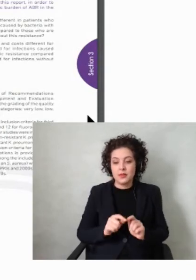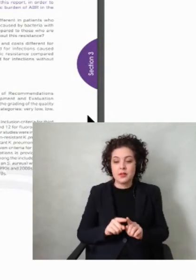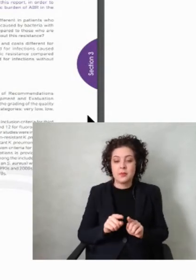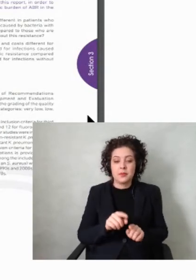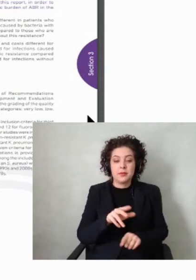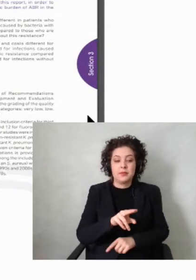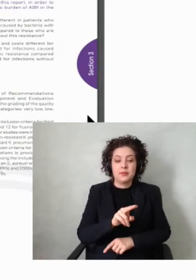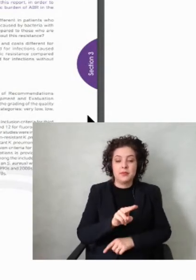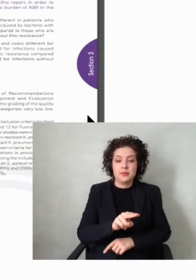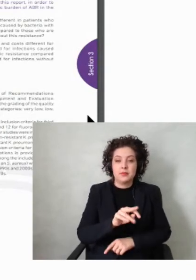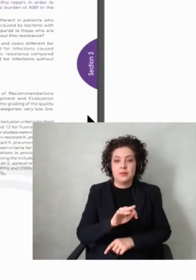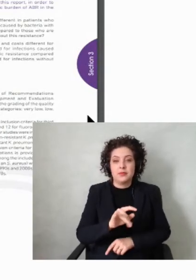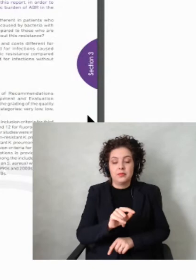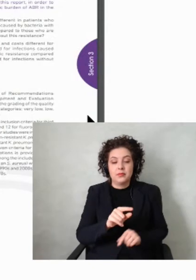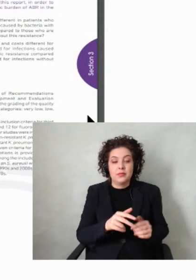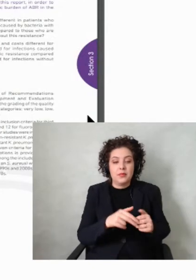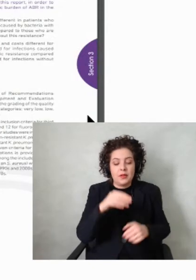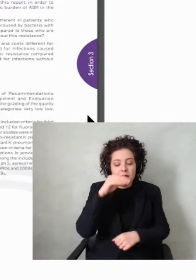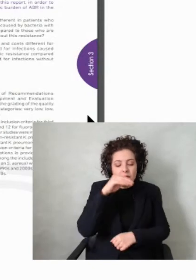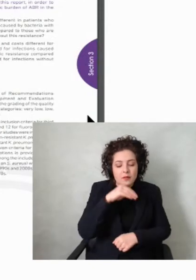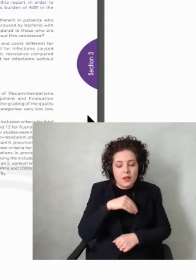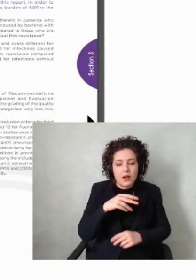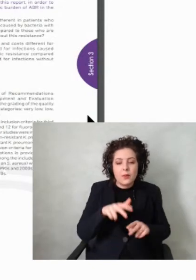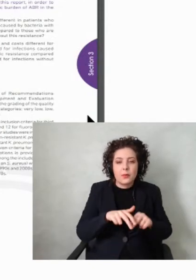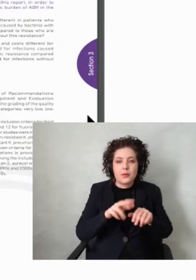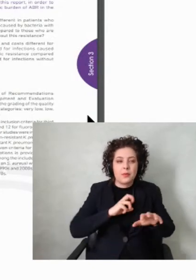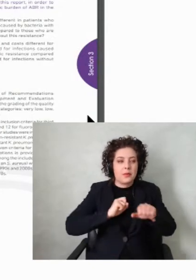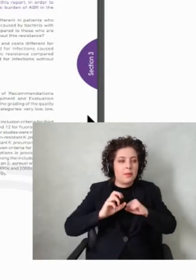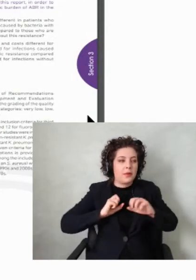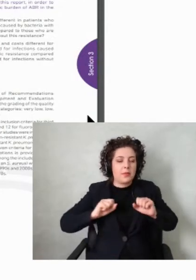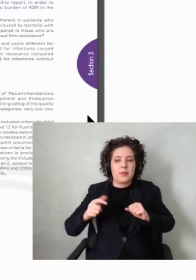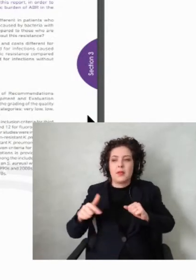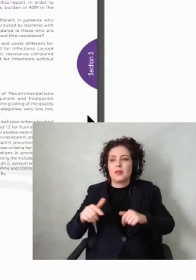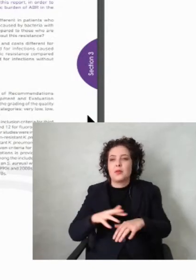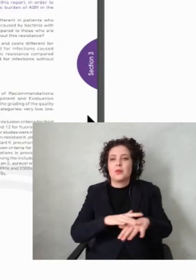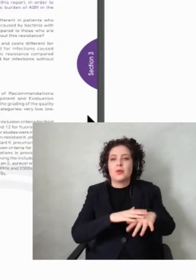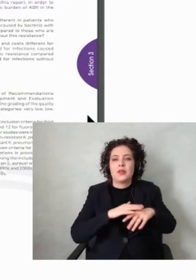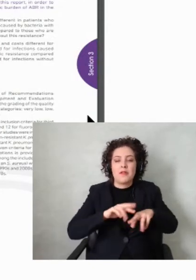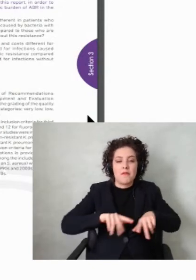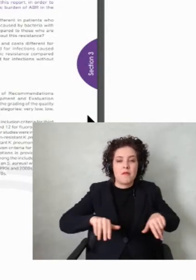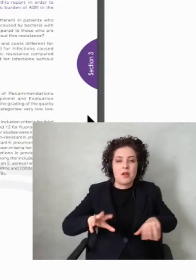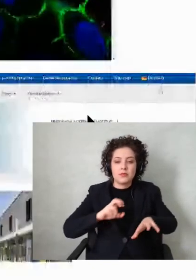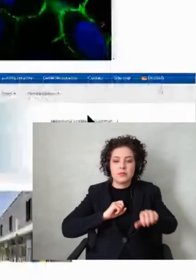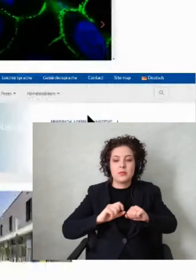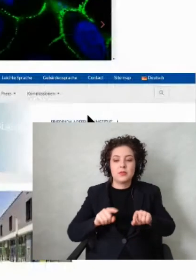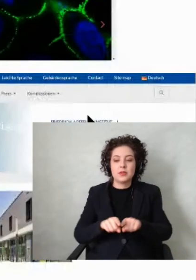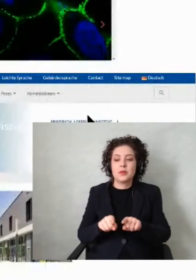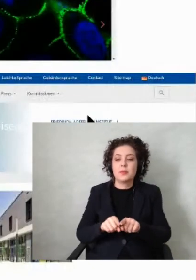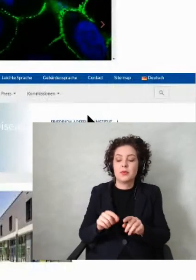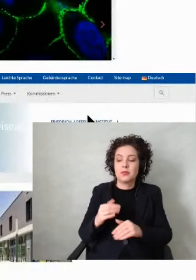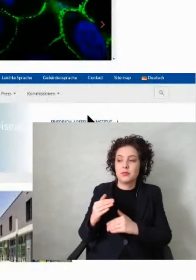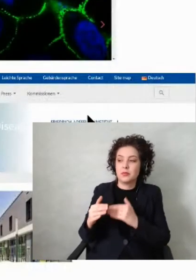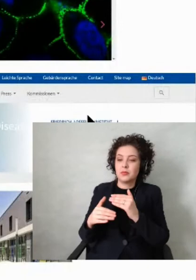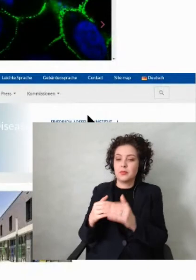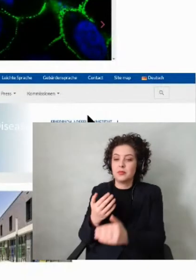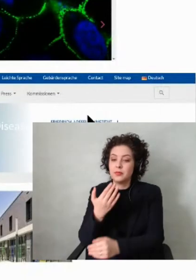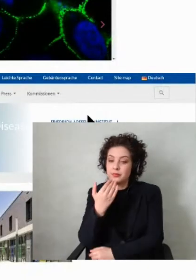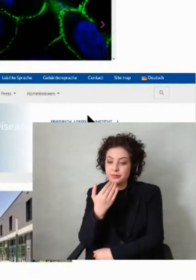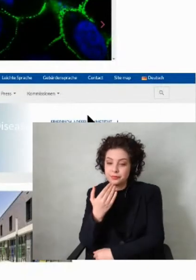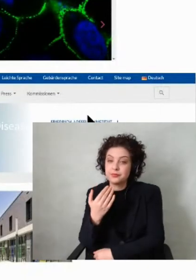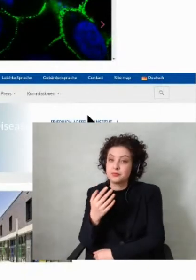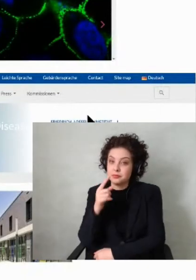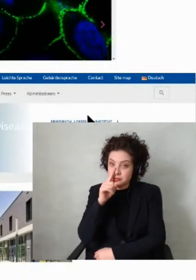e o uso de antimicrobianos no desenvolvimento de fontes proteicas e de alimentos para a